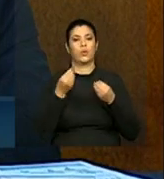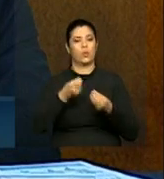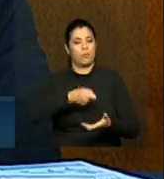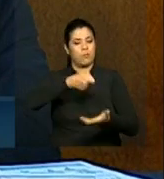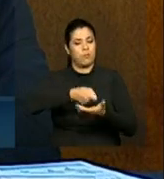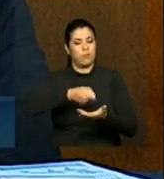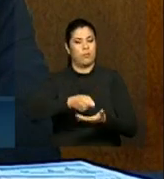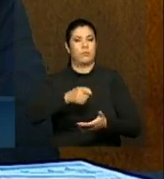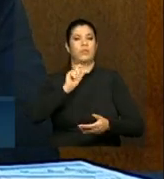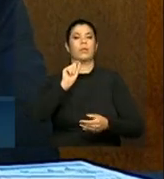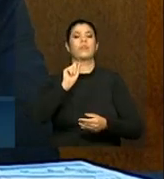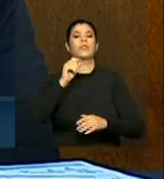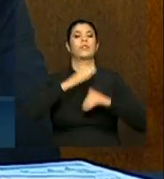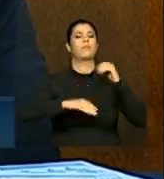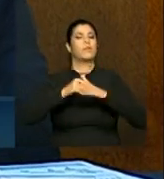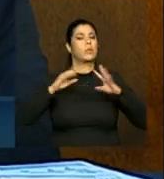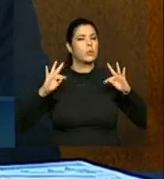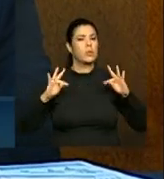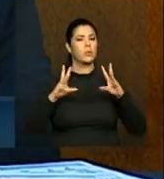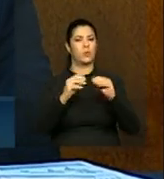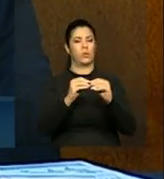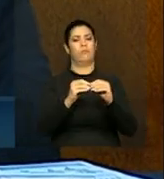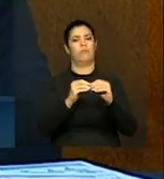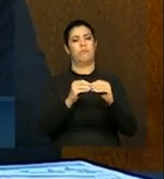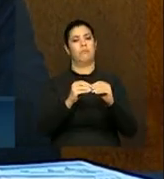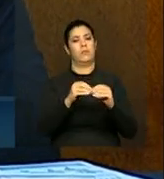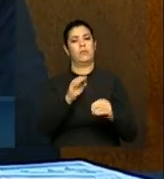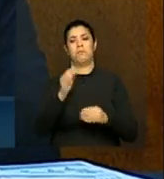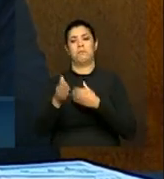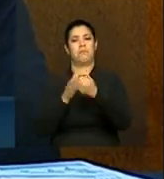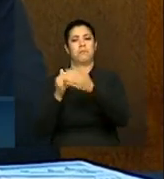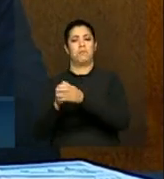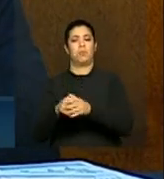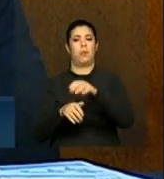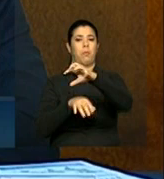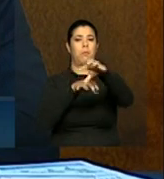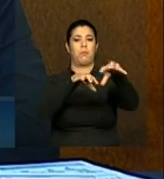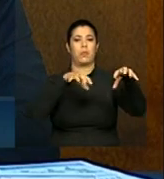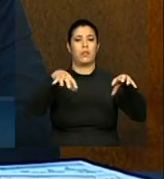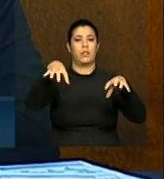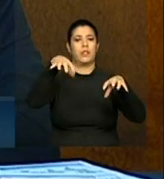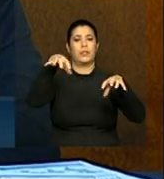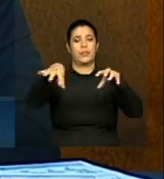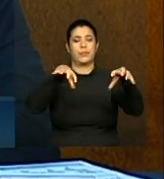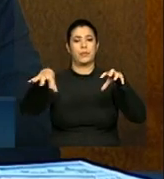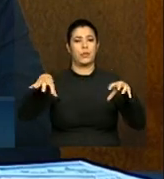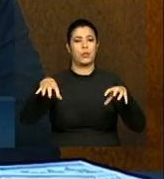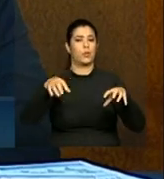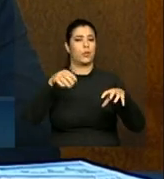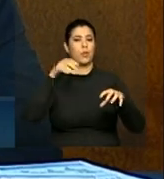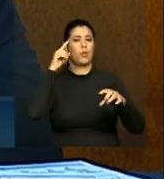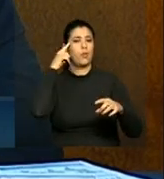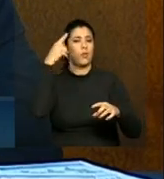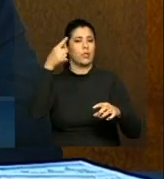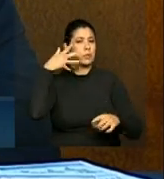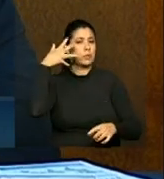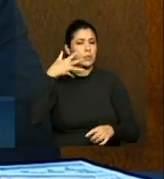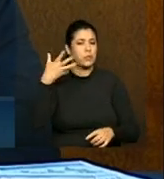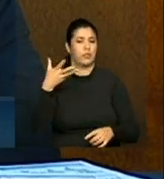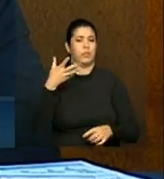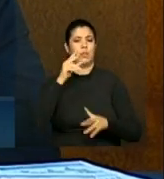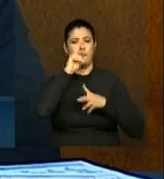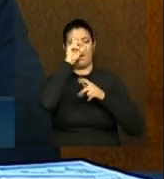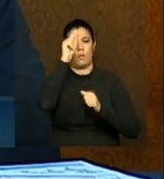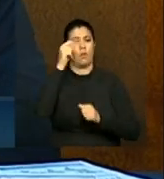vigorosa daquilo que para todos nós sejamos de qualquer partido de qualquer corrente política, de qualquer força